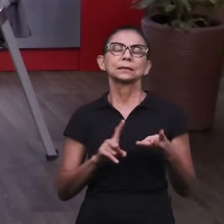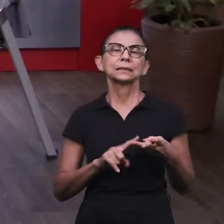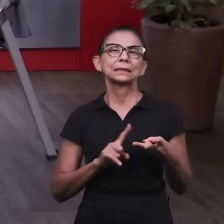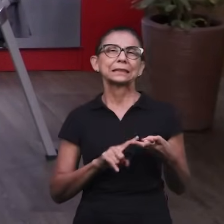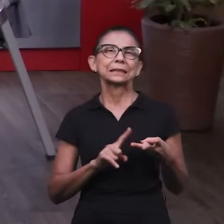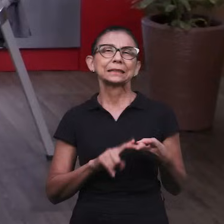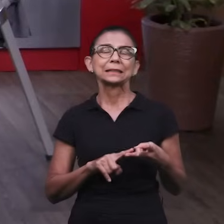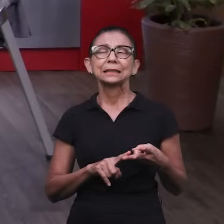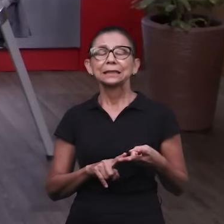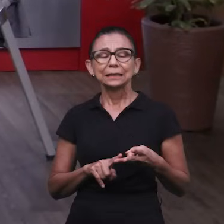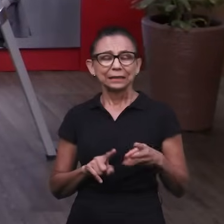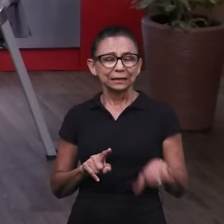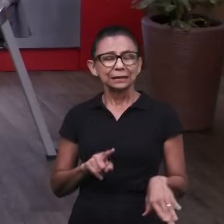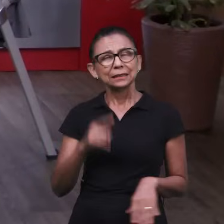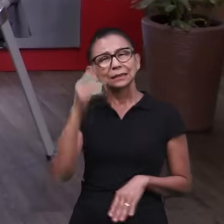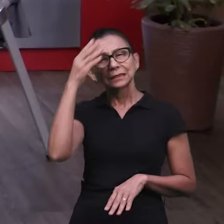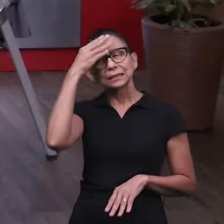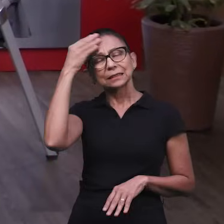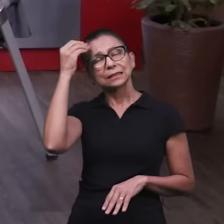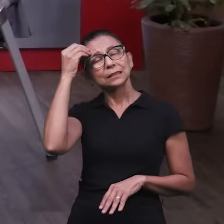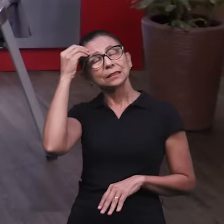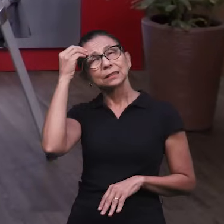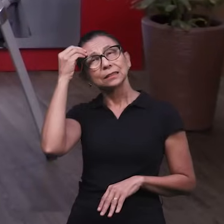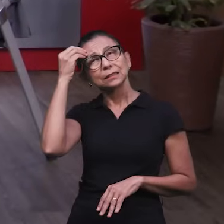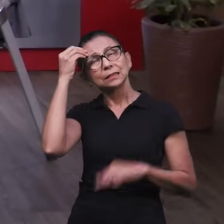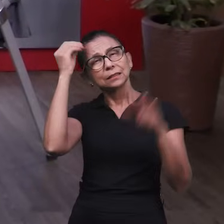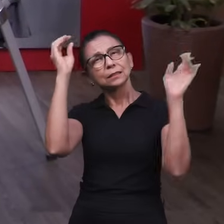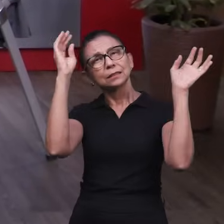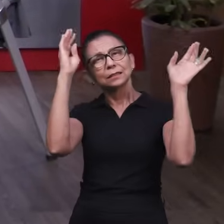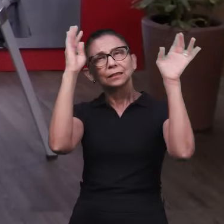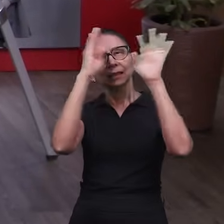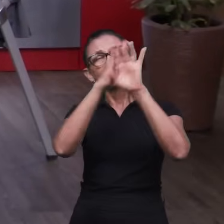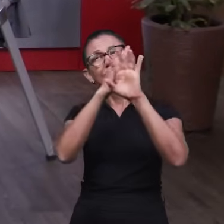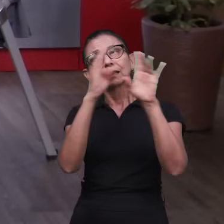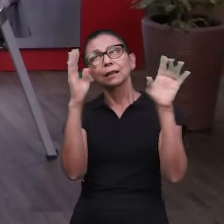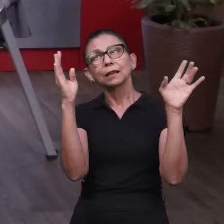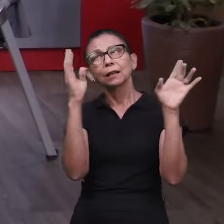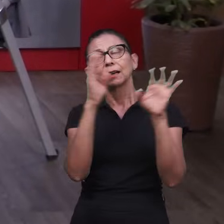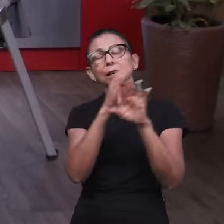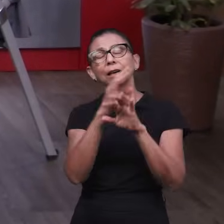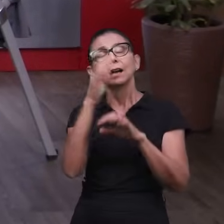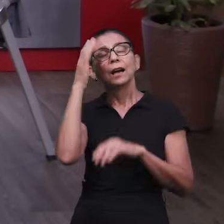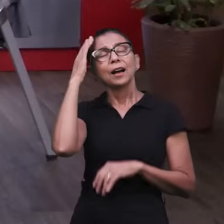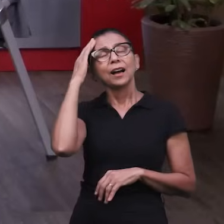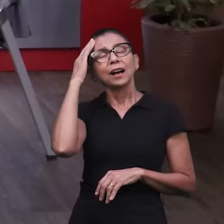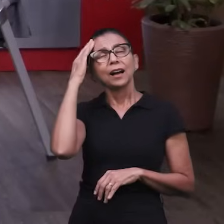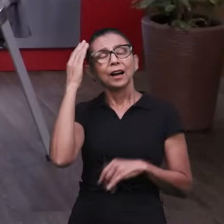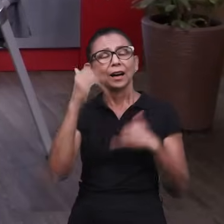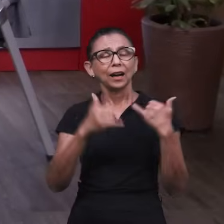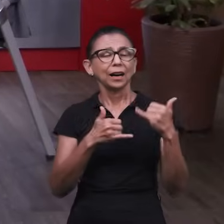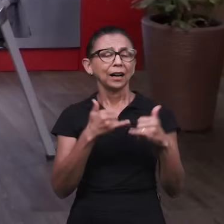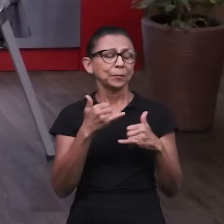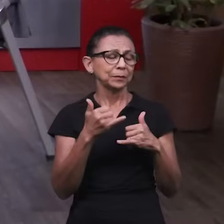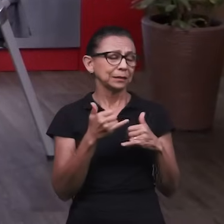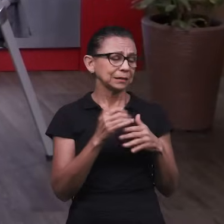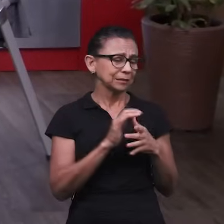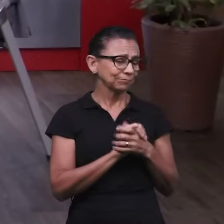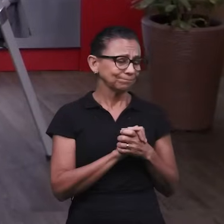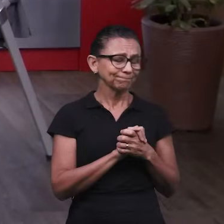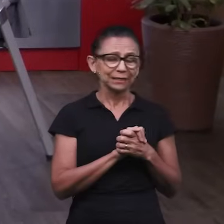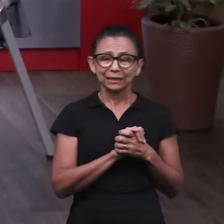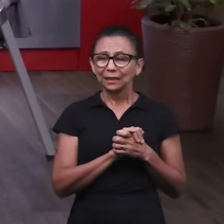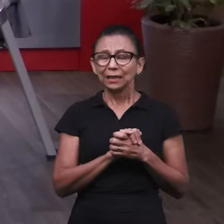é muito esquecidinha, distraidinha, esquece o material dela, o brinquedo dela.